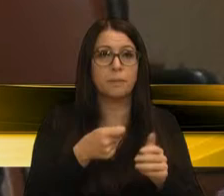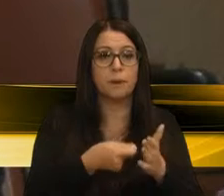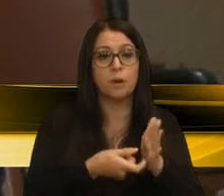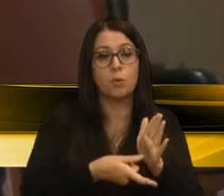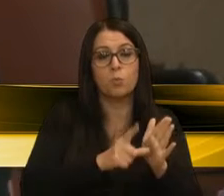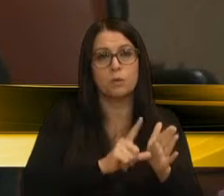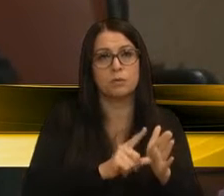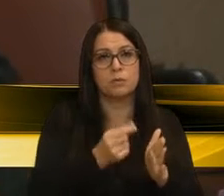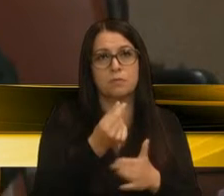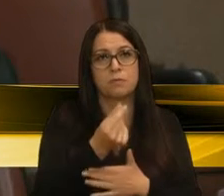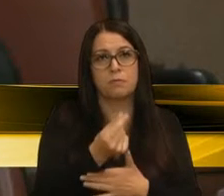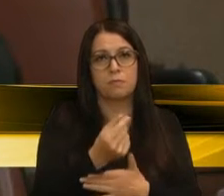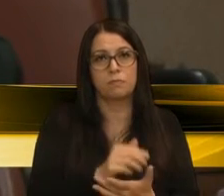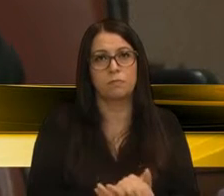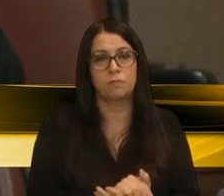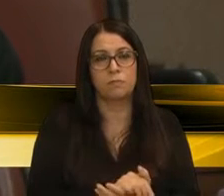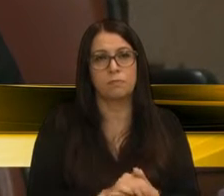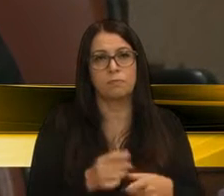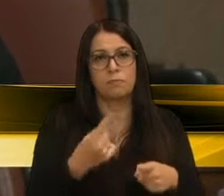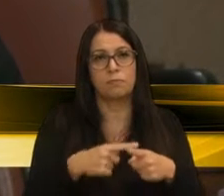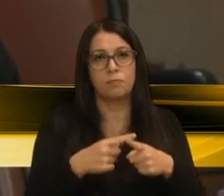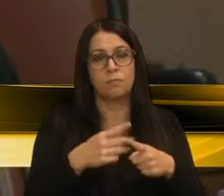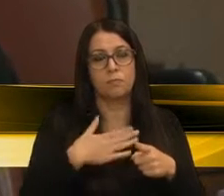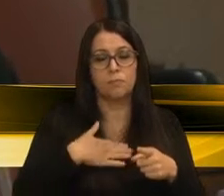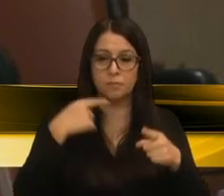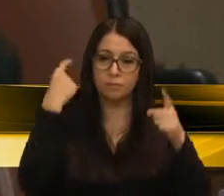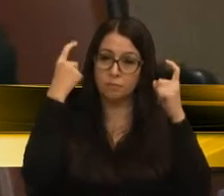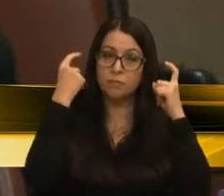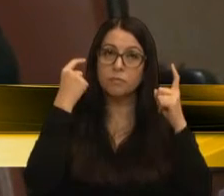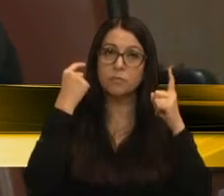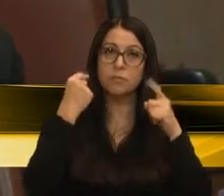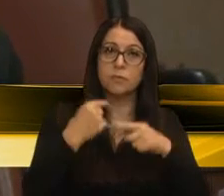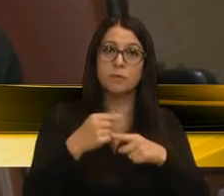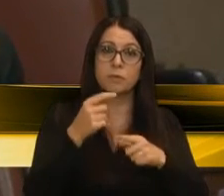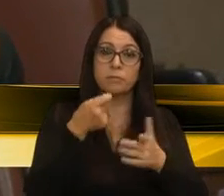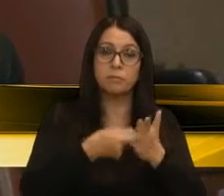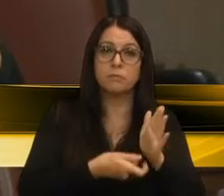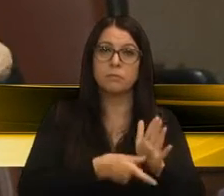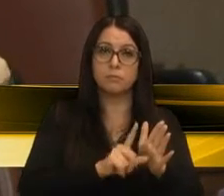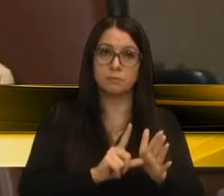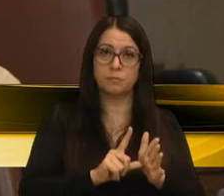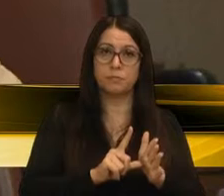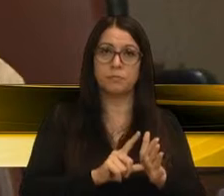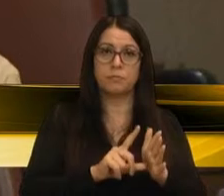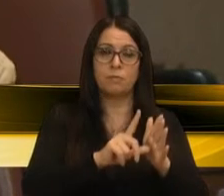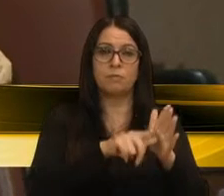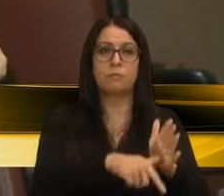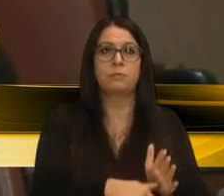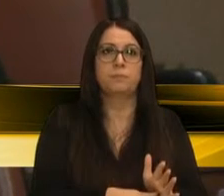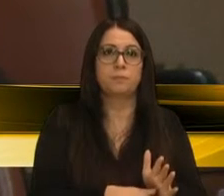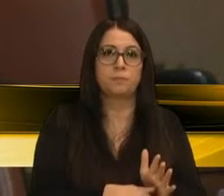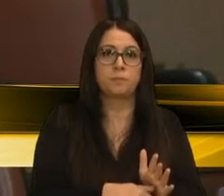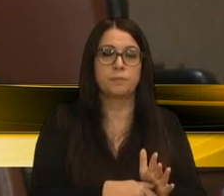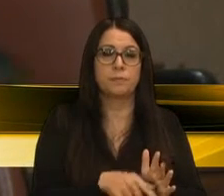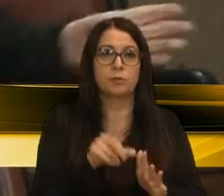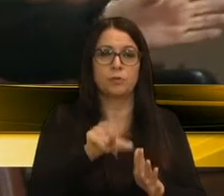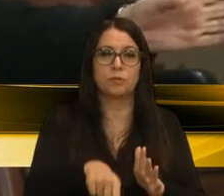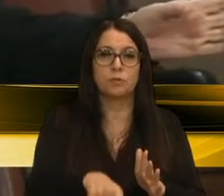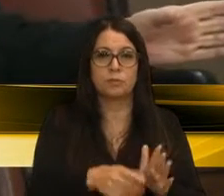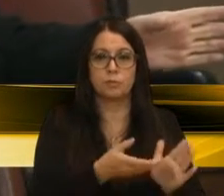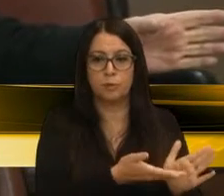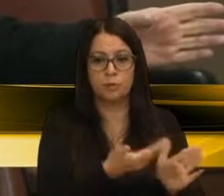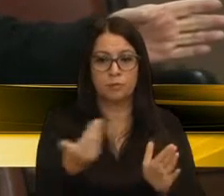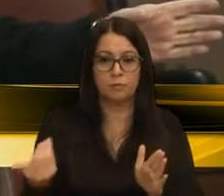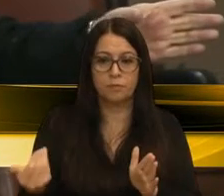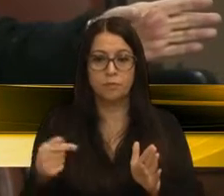antecipado esses valores. Por que que dá minha preocupação? Porque se antecipou e aí depois o Fiorin Card foi colocado